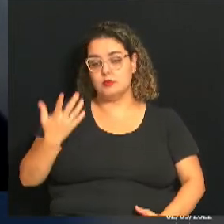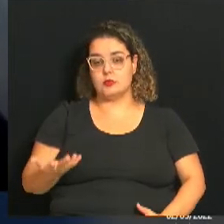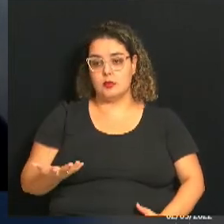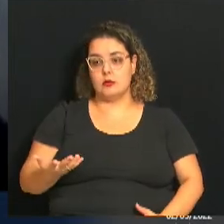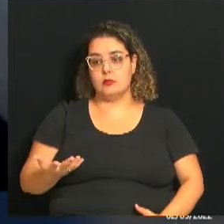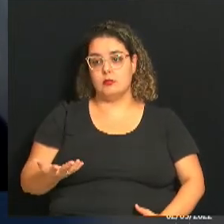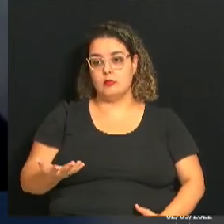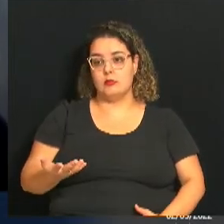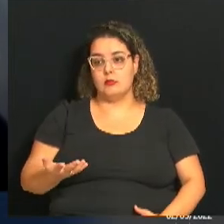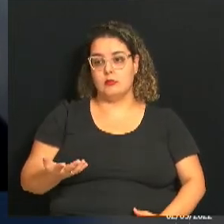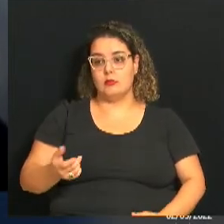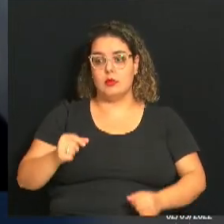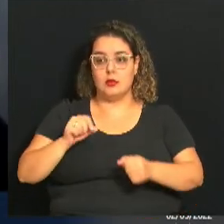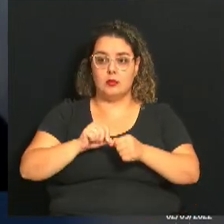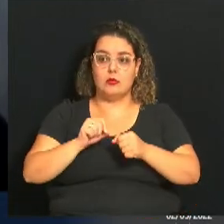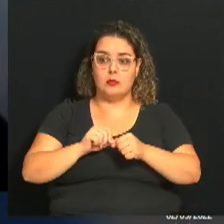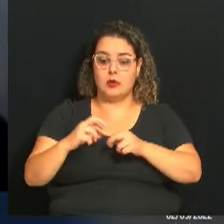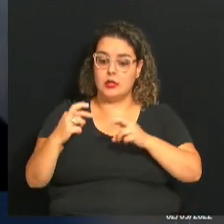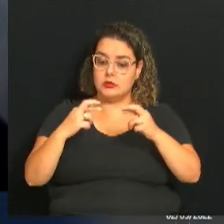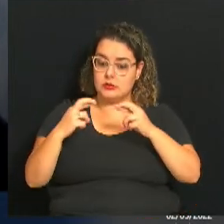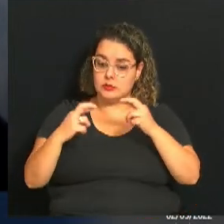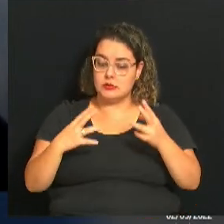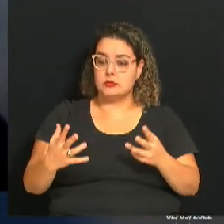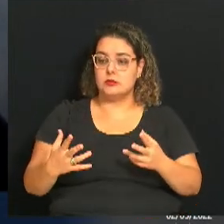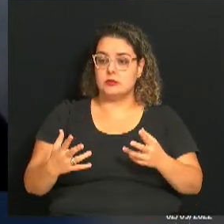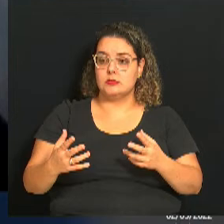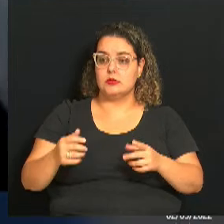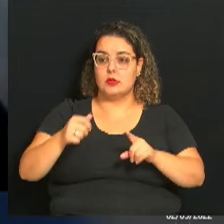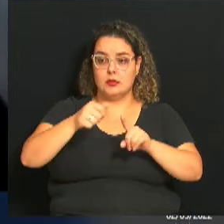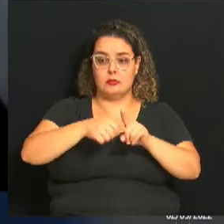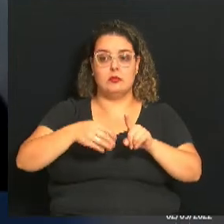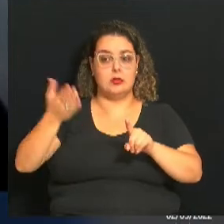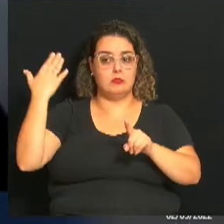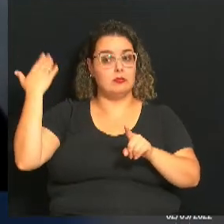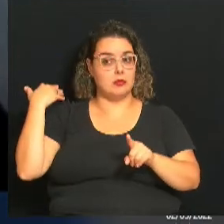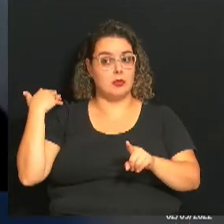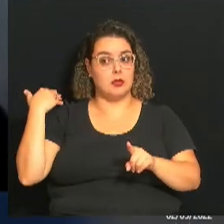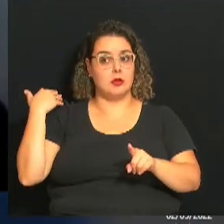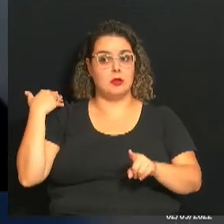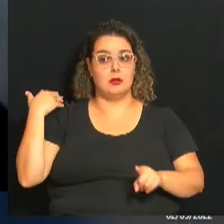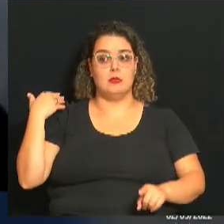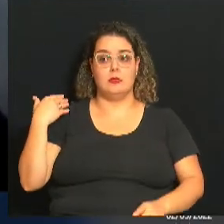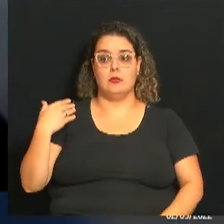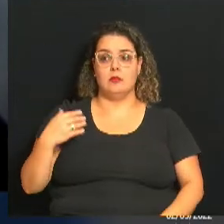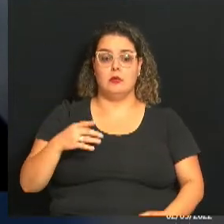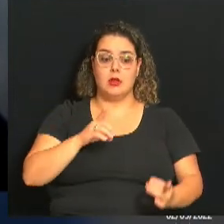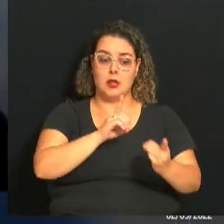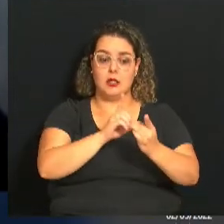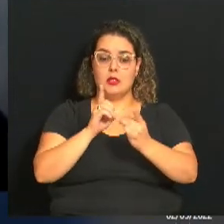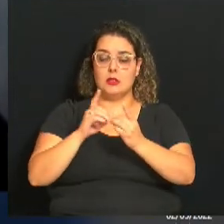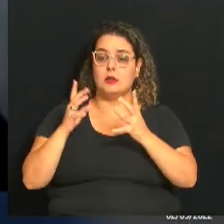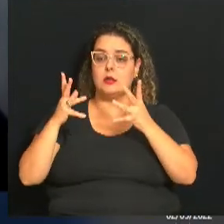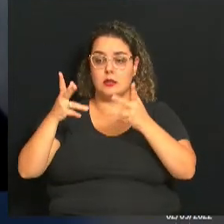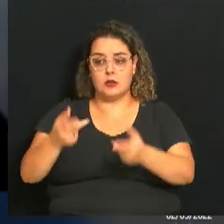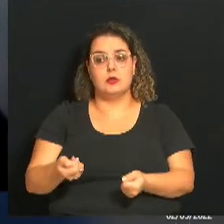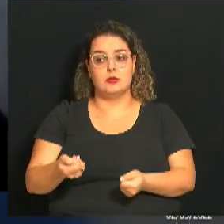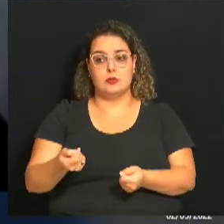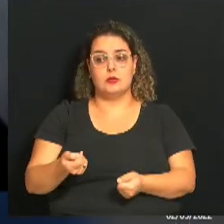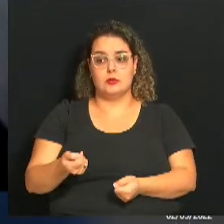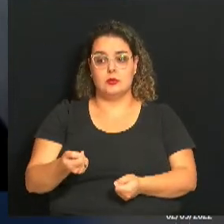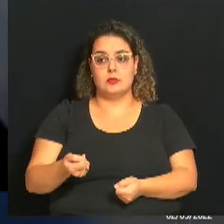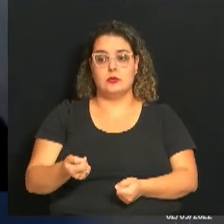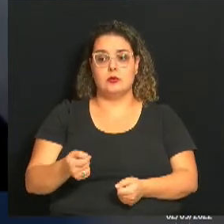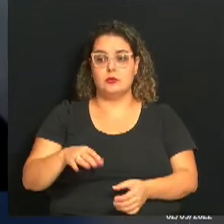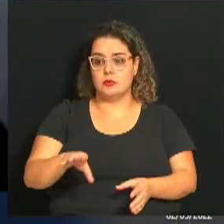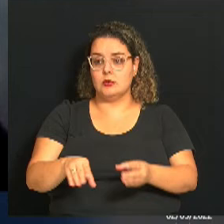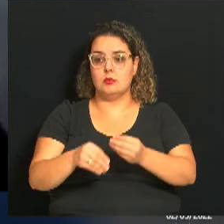gente fez esse levantamento no mês passado com a Finanças para a gente entender esse território todo, né? Então, só complementando, mas